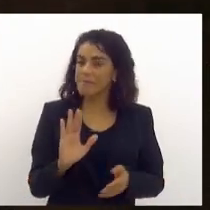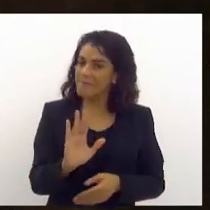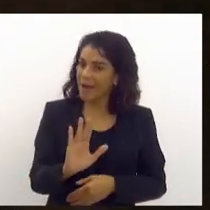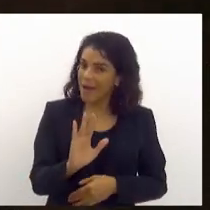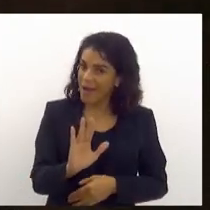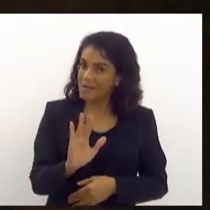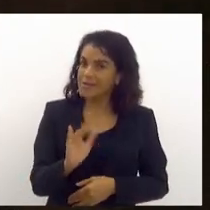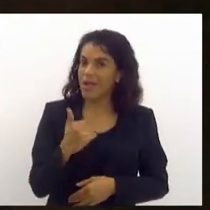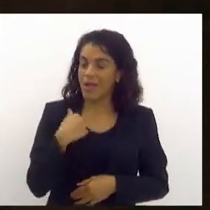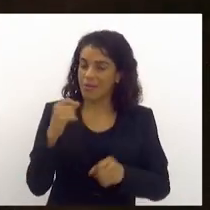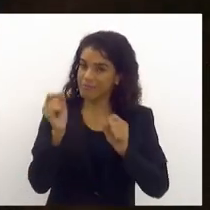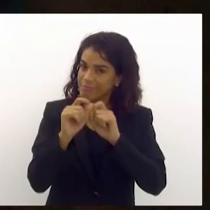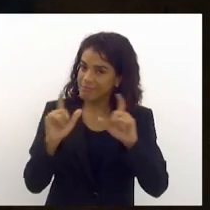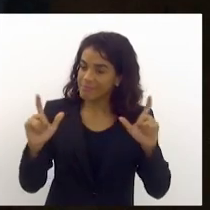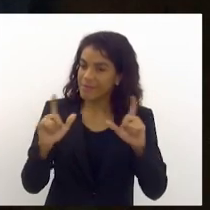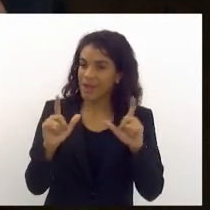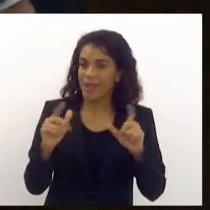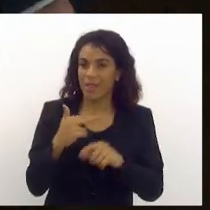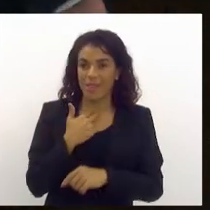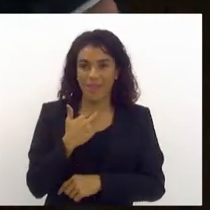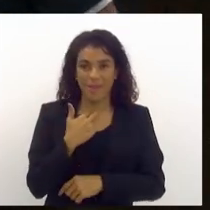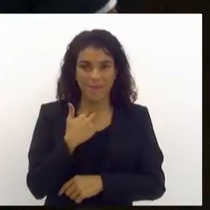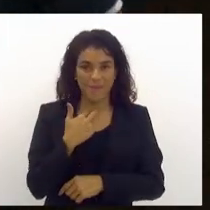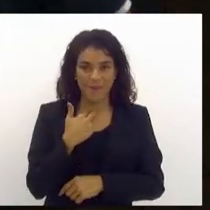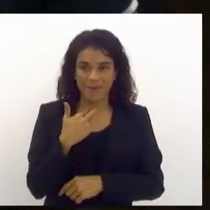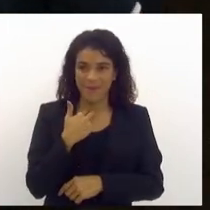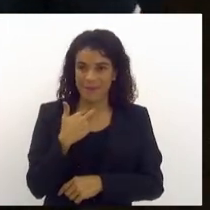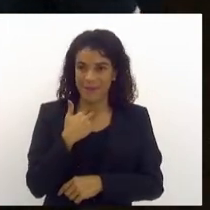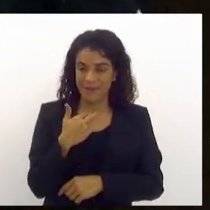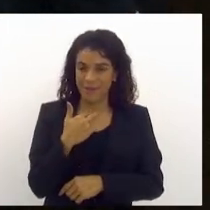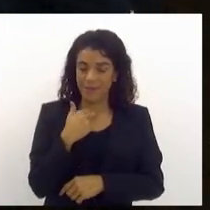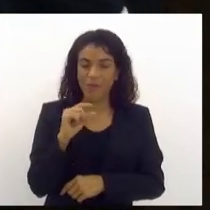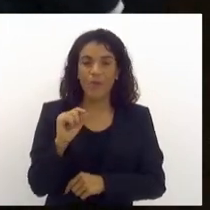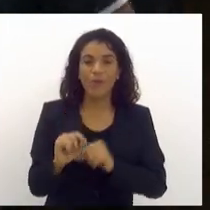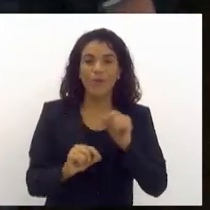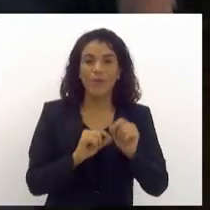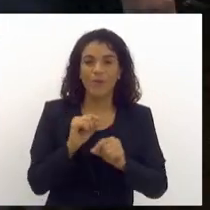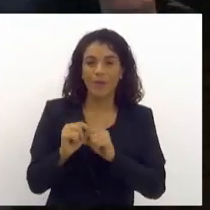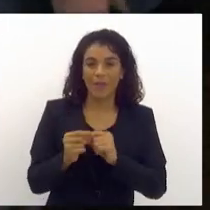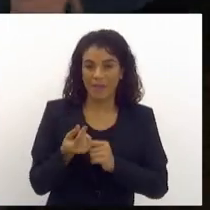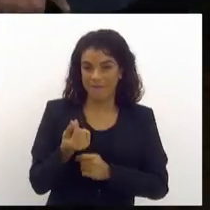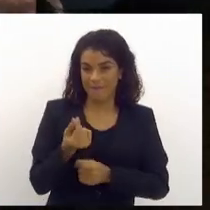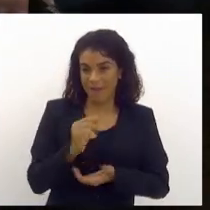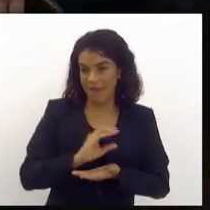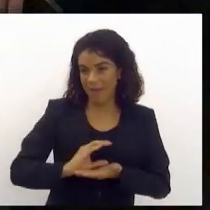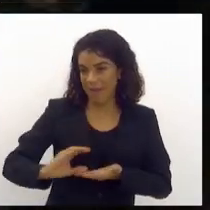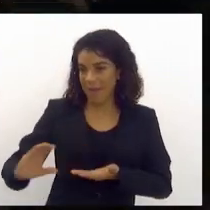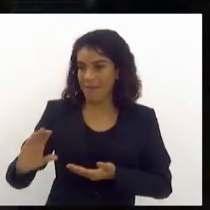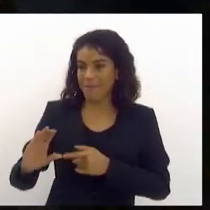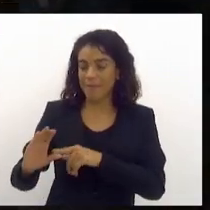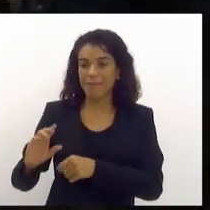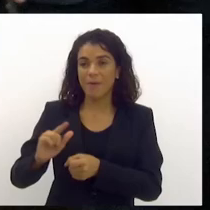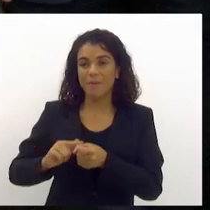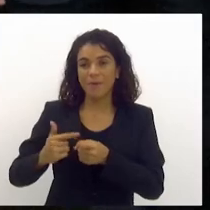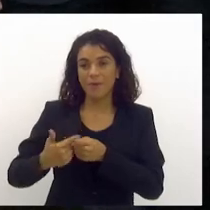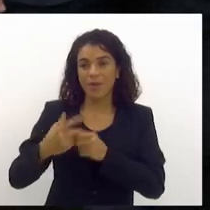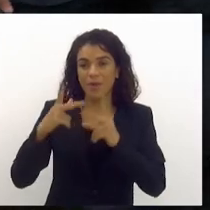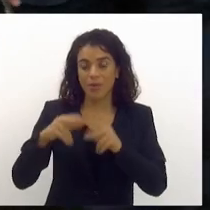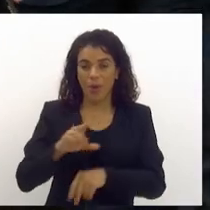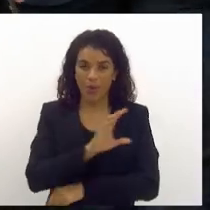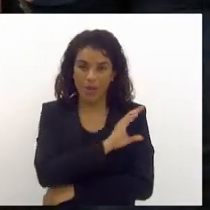que eu faço um alerta. Não podemos levar, destinar verbas para municípios como o de